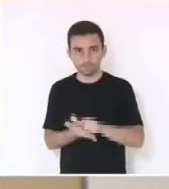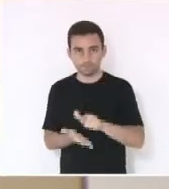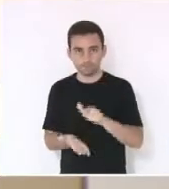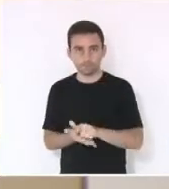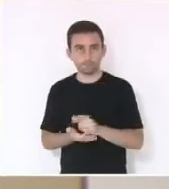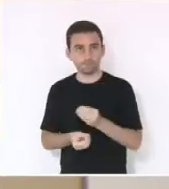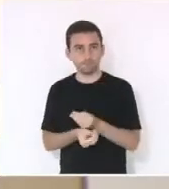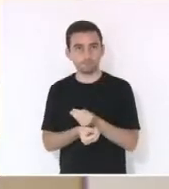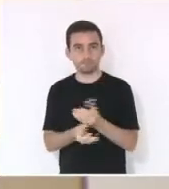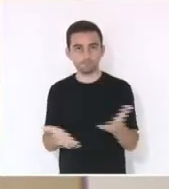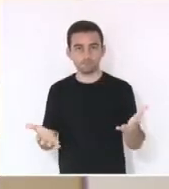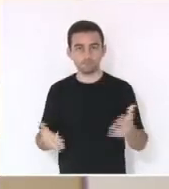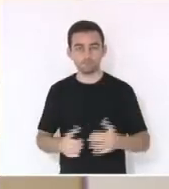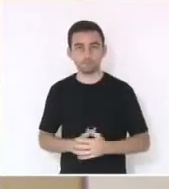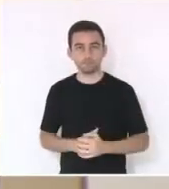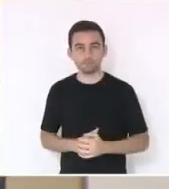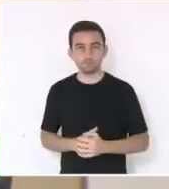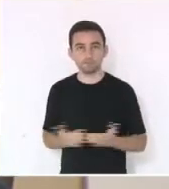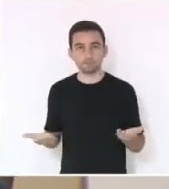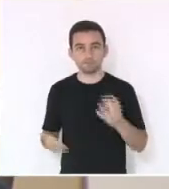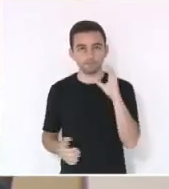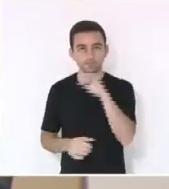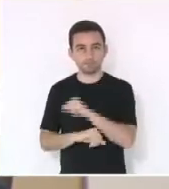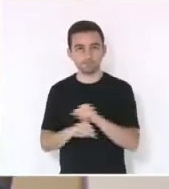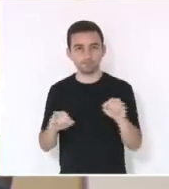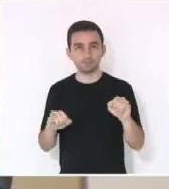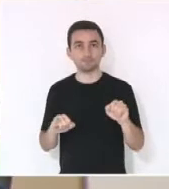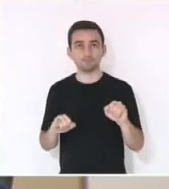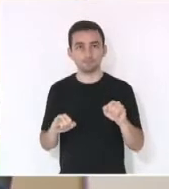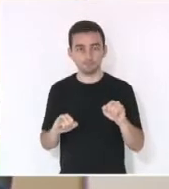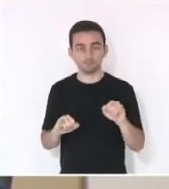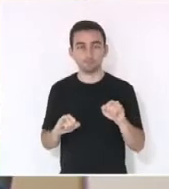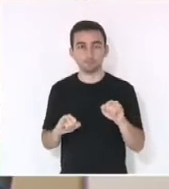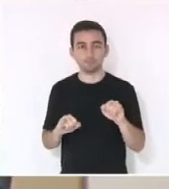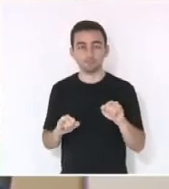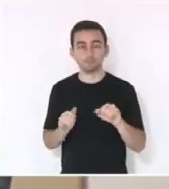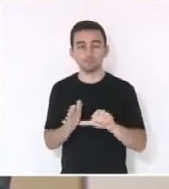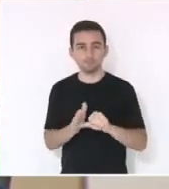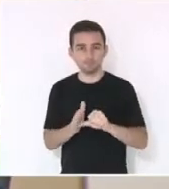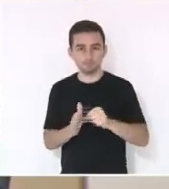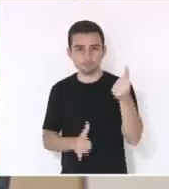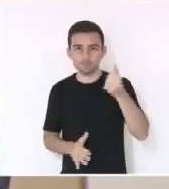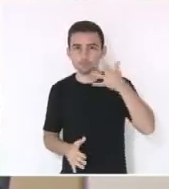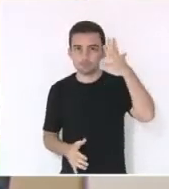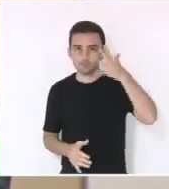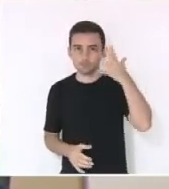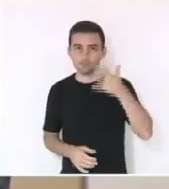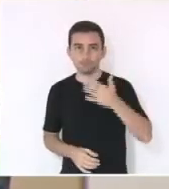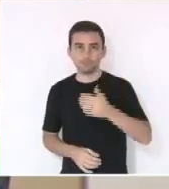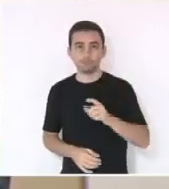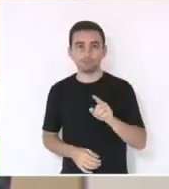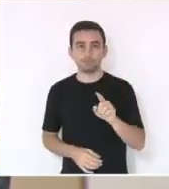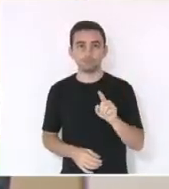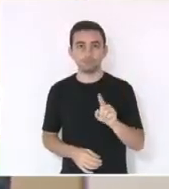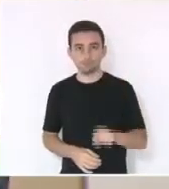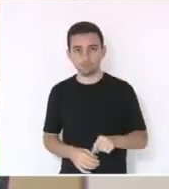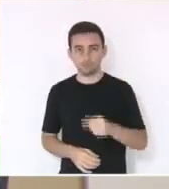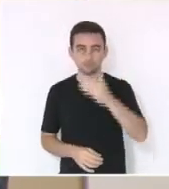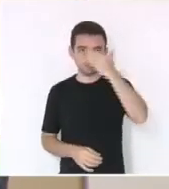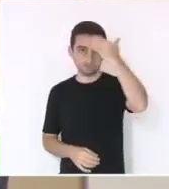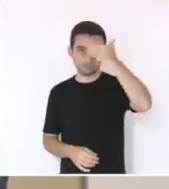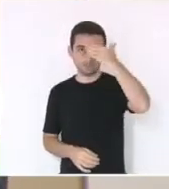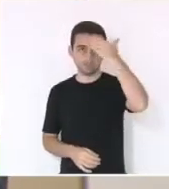expediente. Breves comunicações. Primeiro inscrito para falar é o deputado Antônio Mauro Rodrigues de